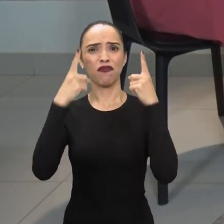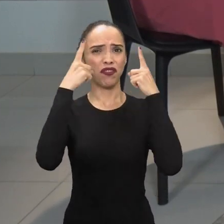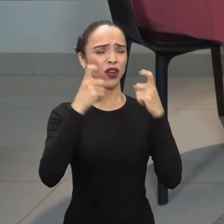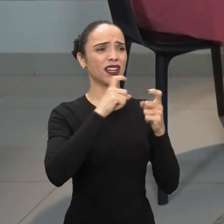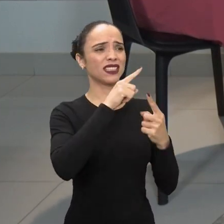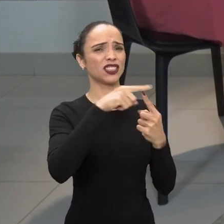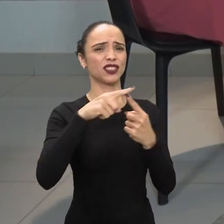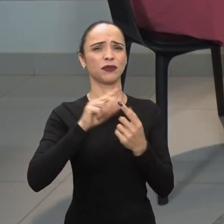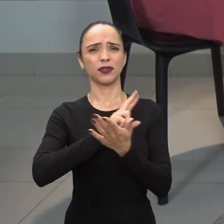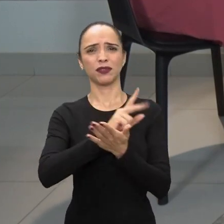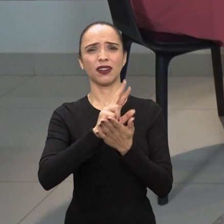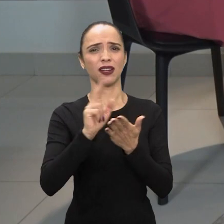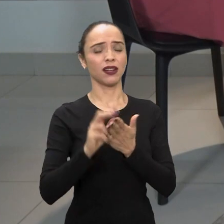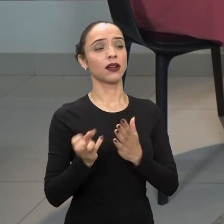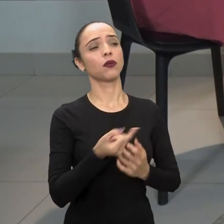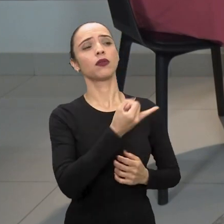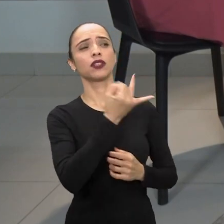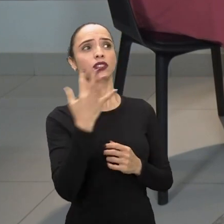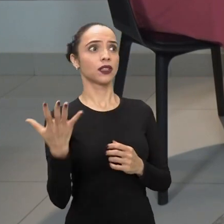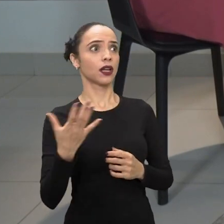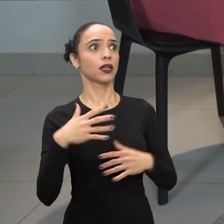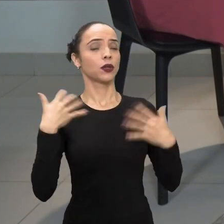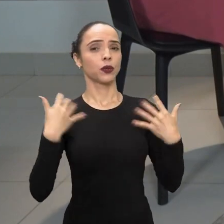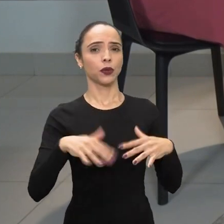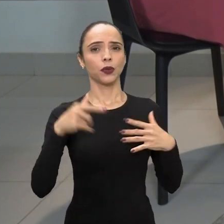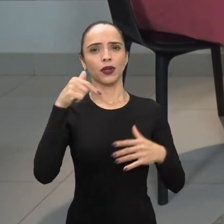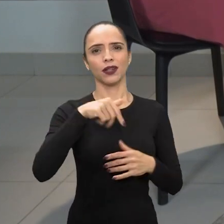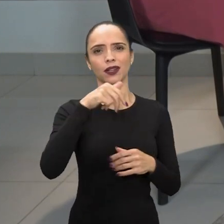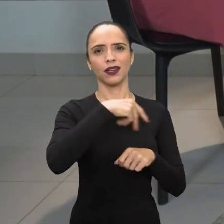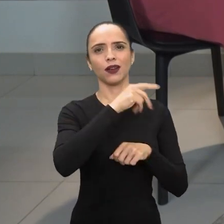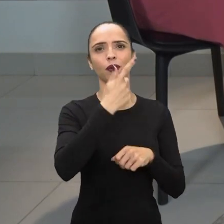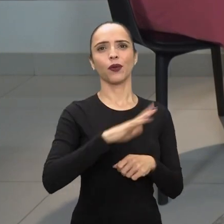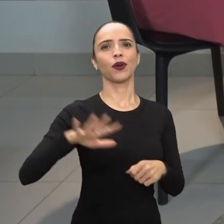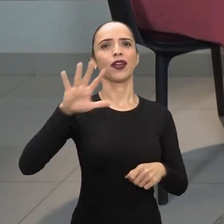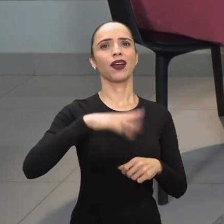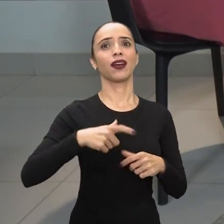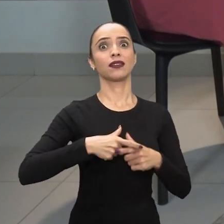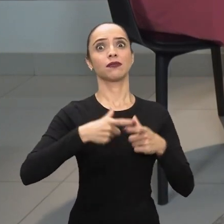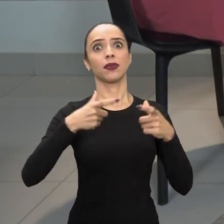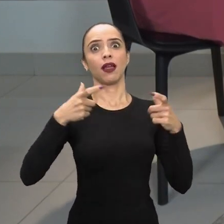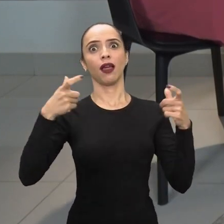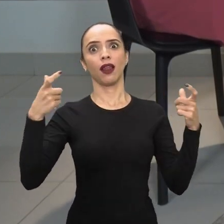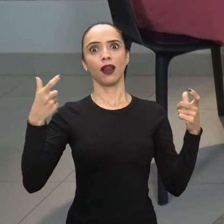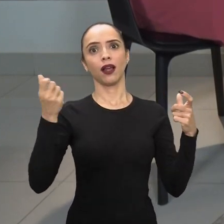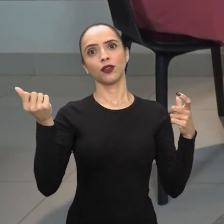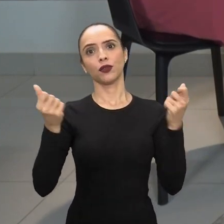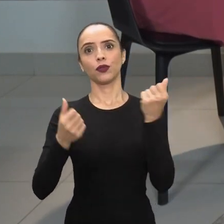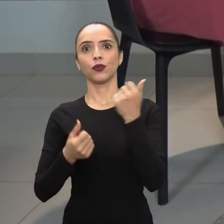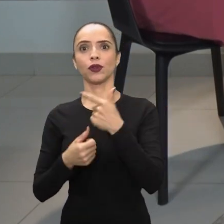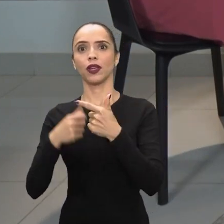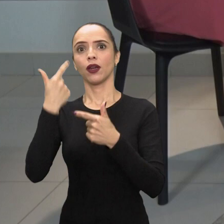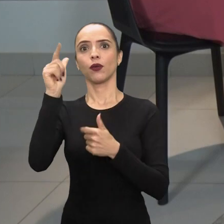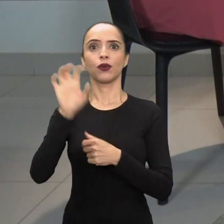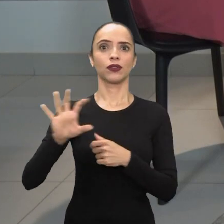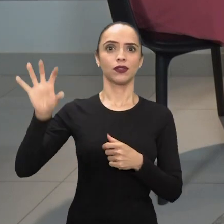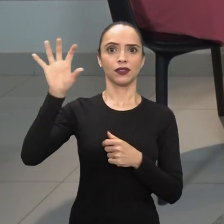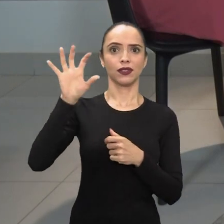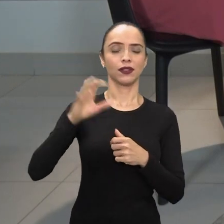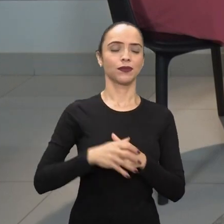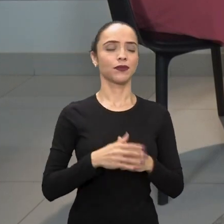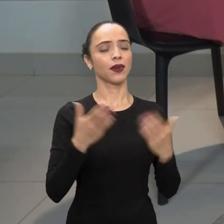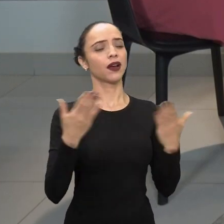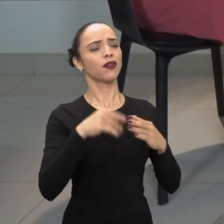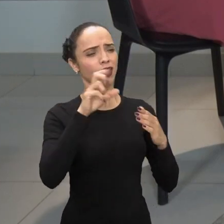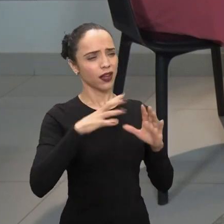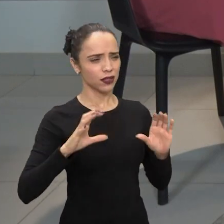outros tipos de violência um dos números mais altos do país né o estado de Goiás senhora tinha citado que falta olhar para certos grupos populacionais